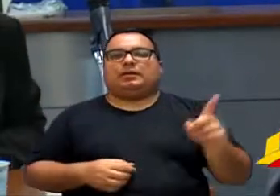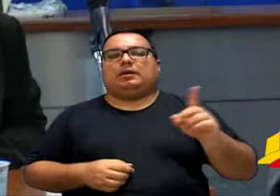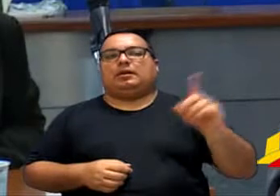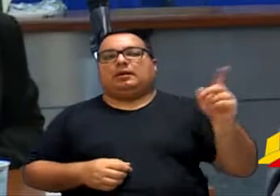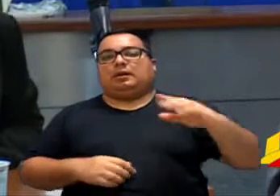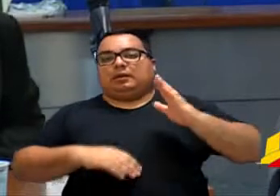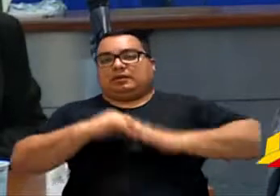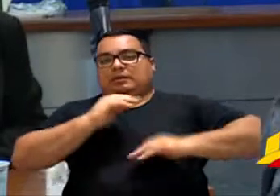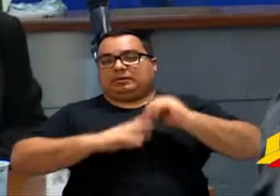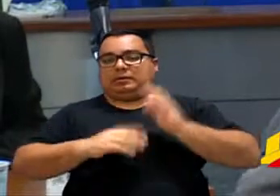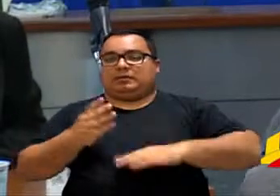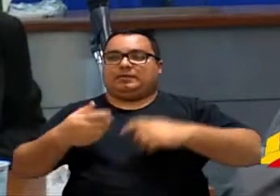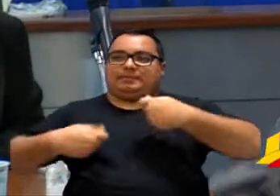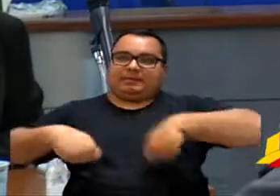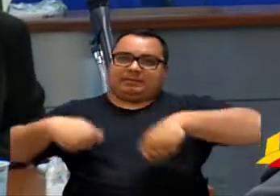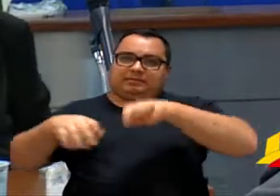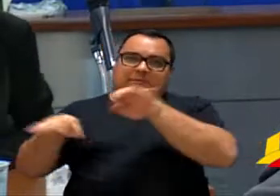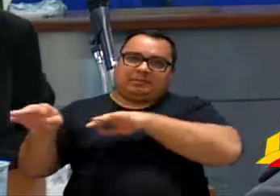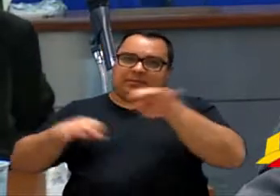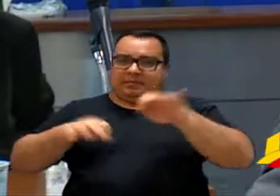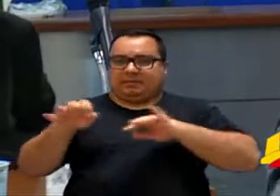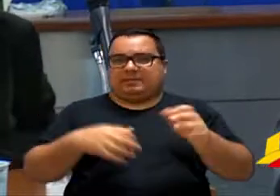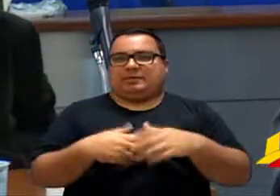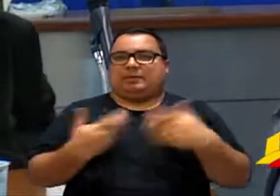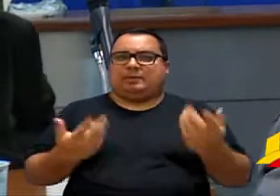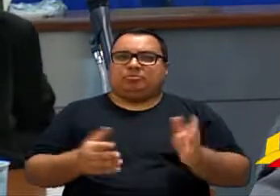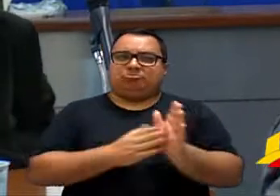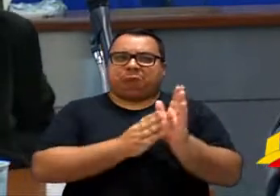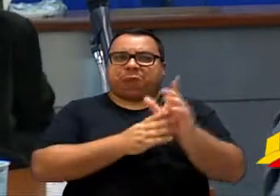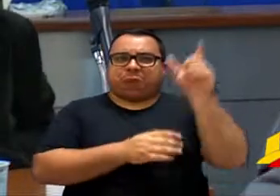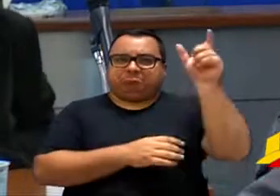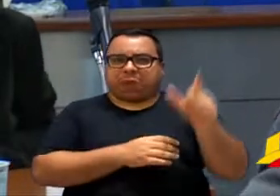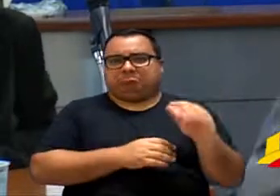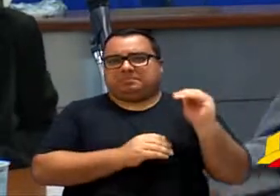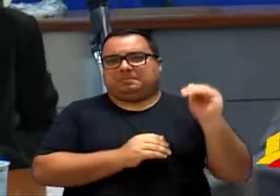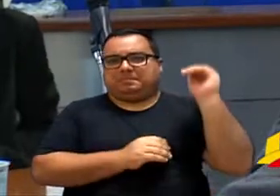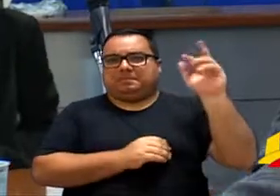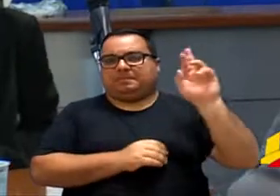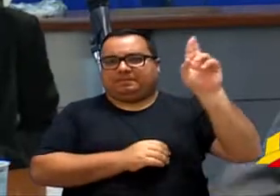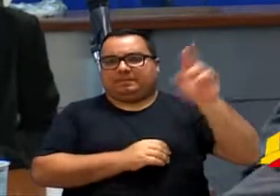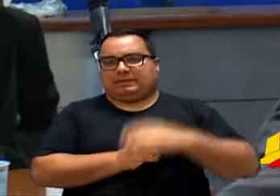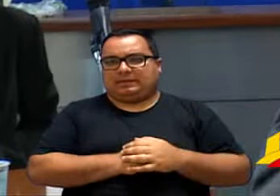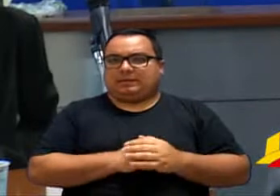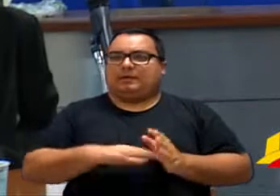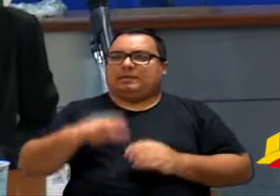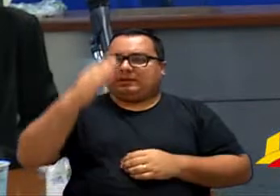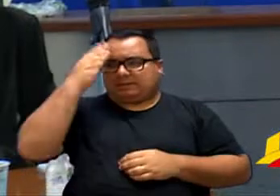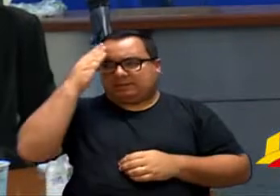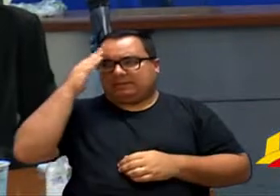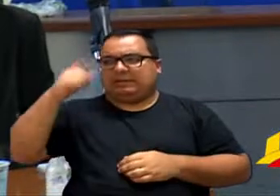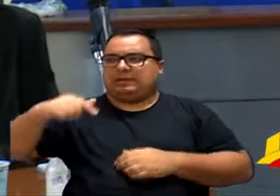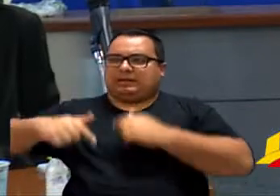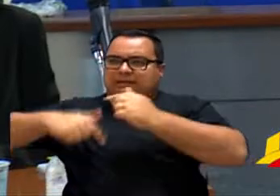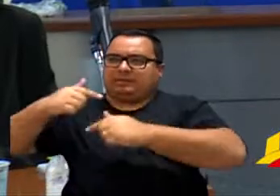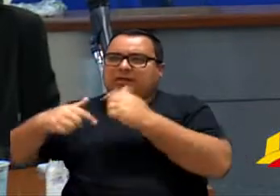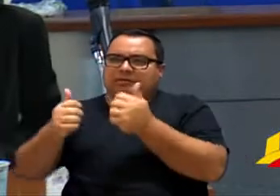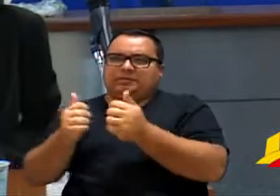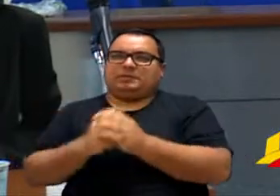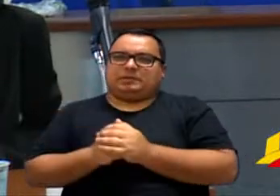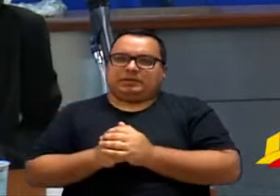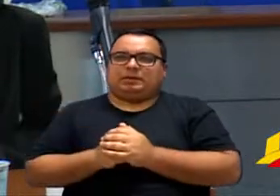do trabalho que a doutora Silvana faz e no entretanto eu reconheço a complexidade e a dificuldade que ela enfrenta